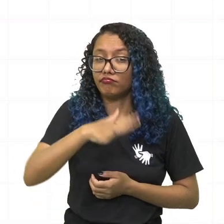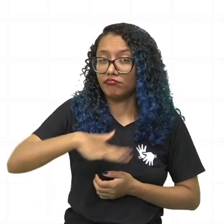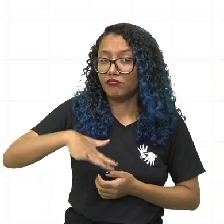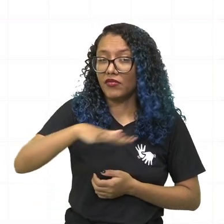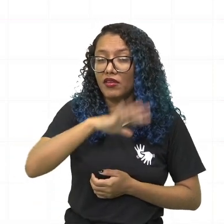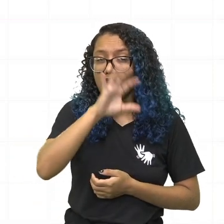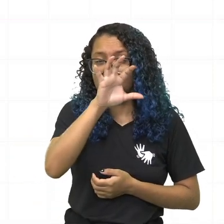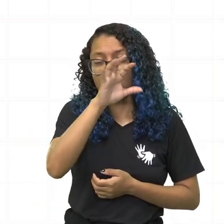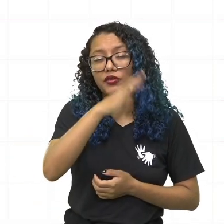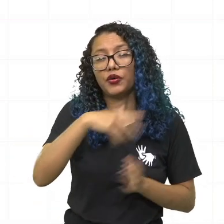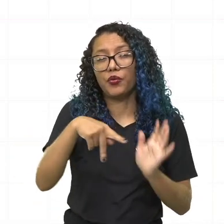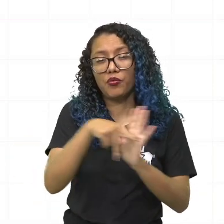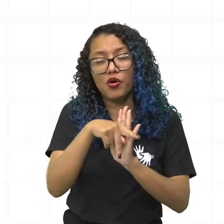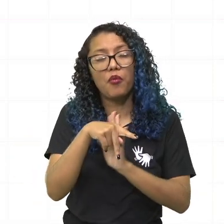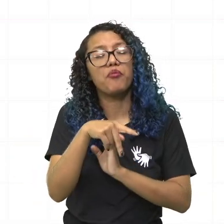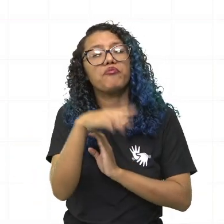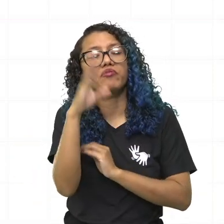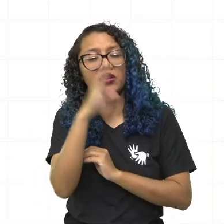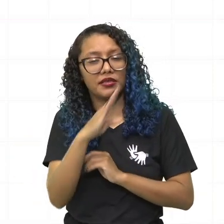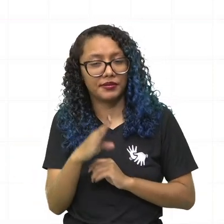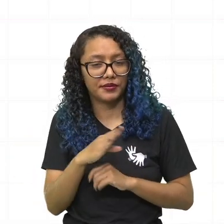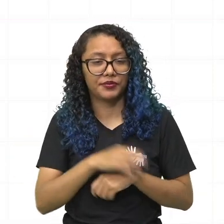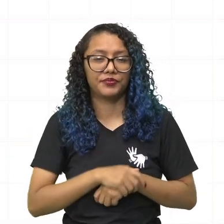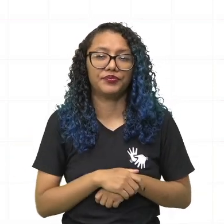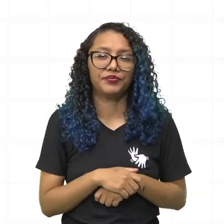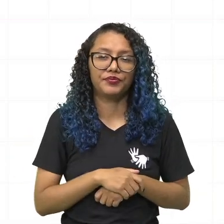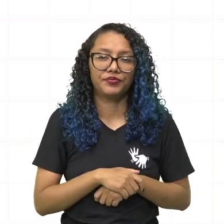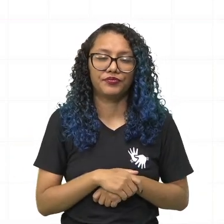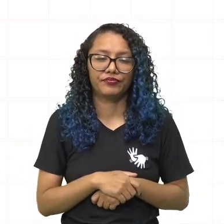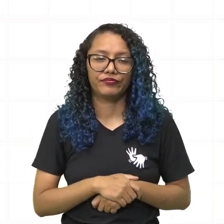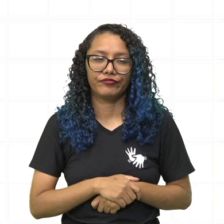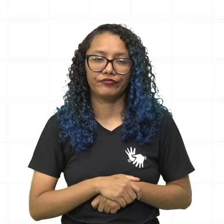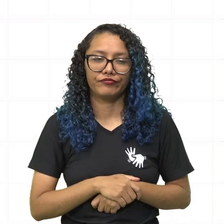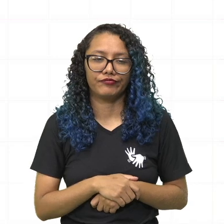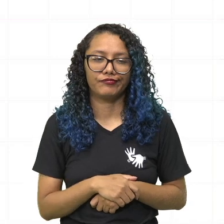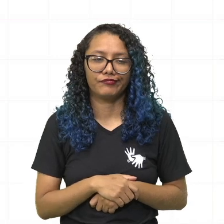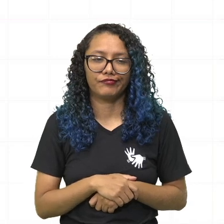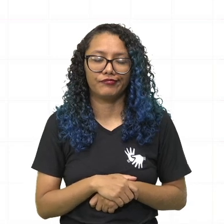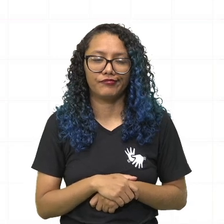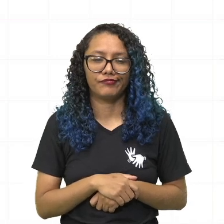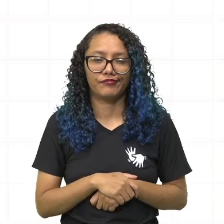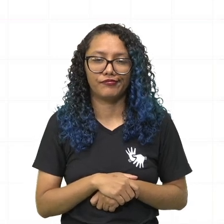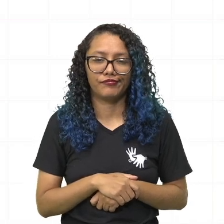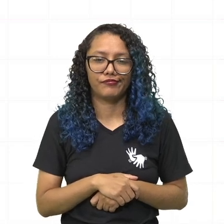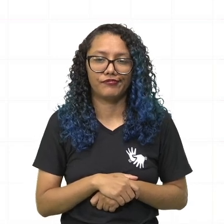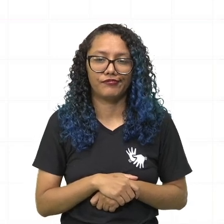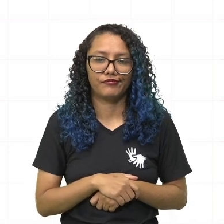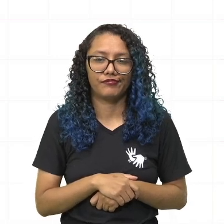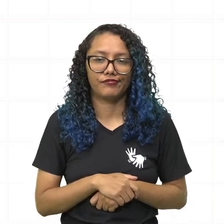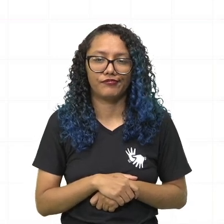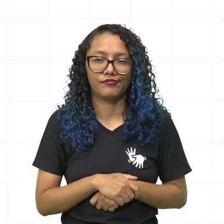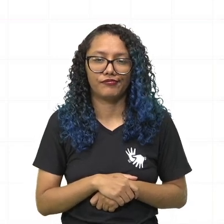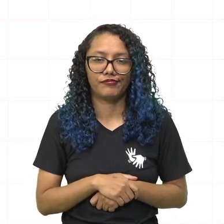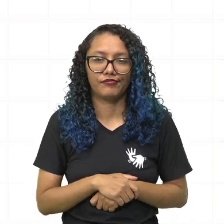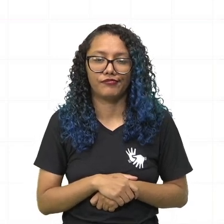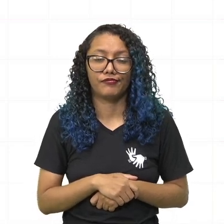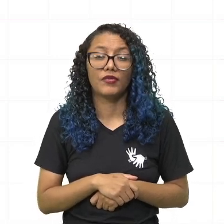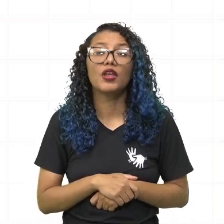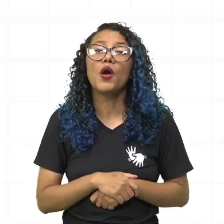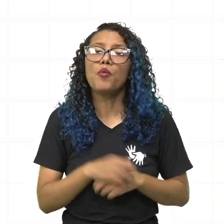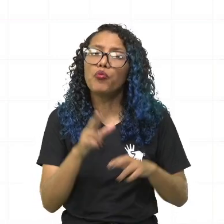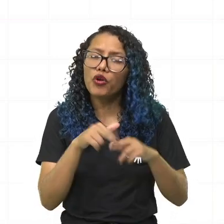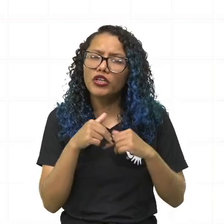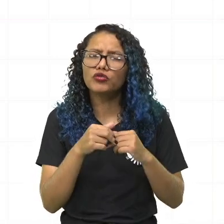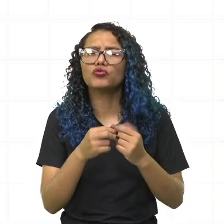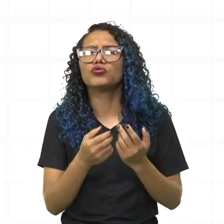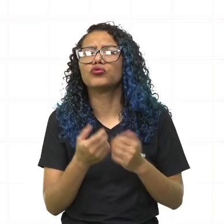né? Nesse domínio aí do território brasileiro. E isso vai ajudando essa grande quantidade de árvores que tem por aqui,